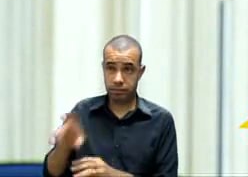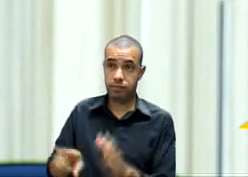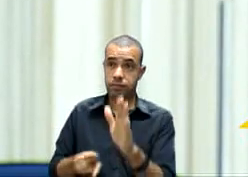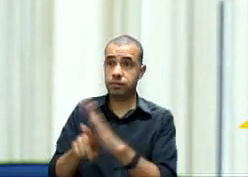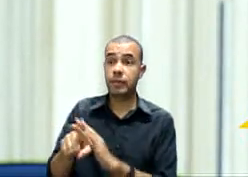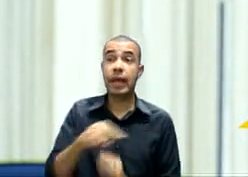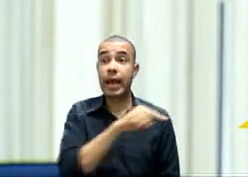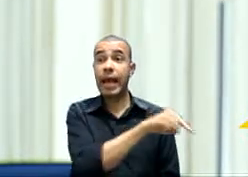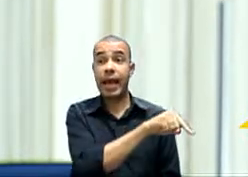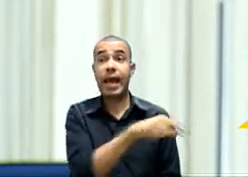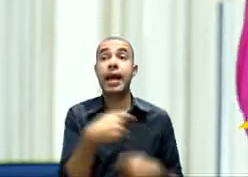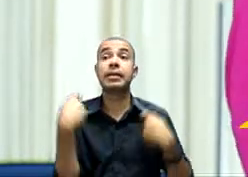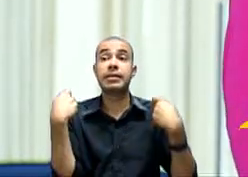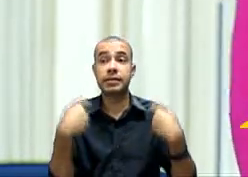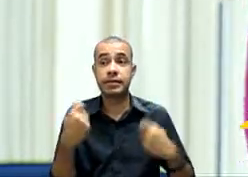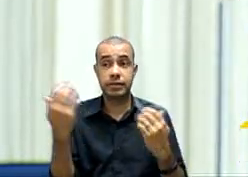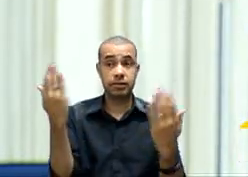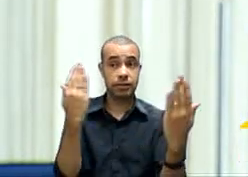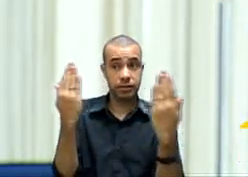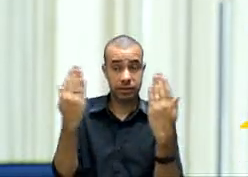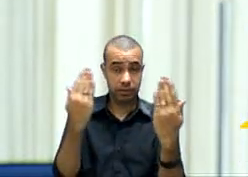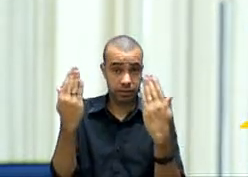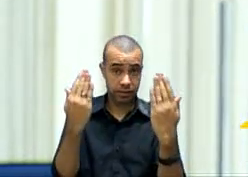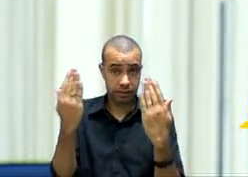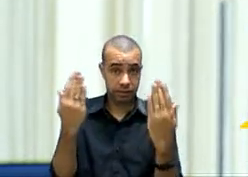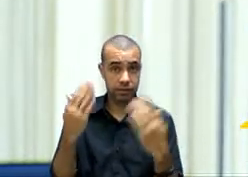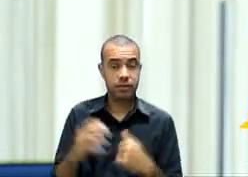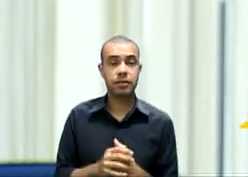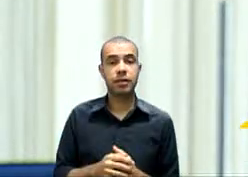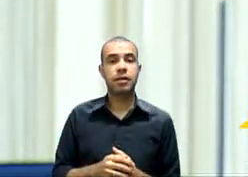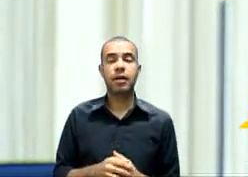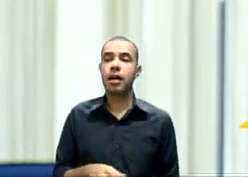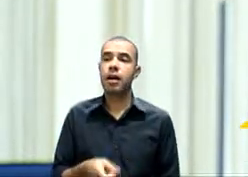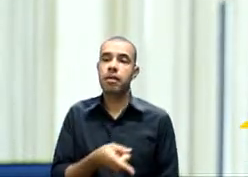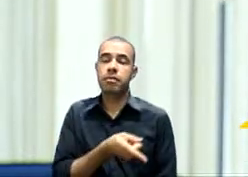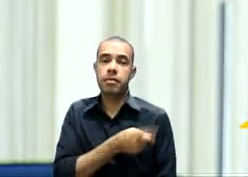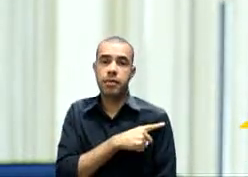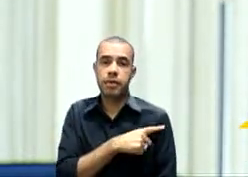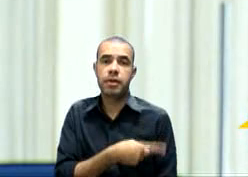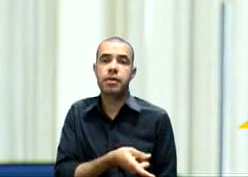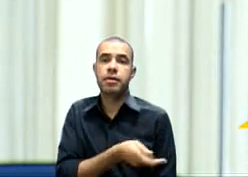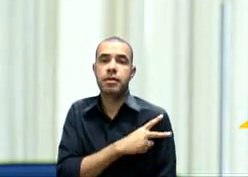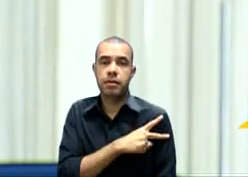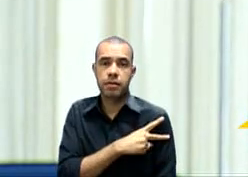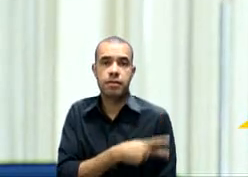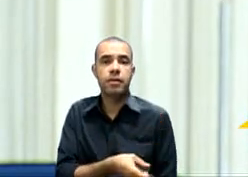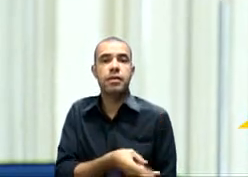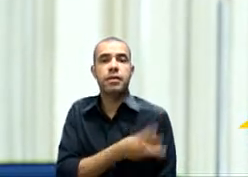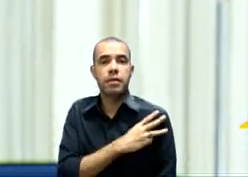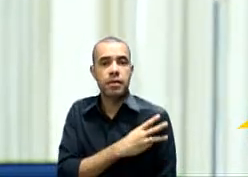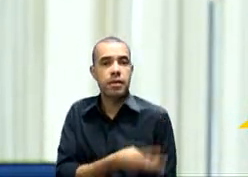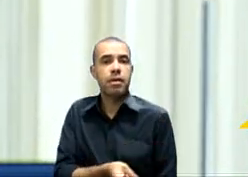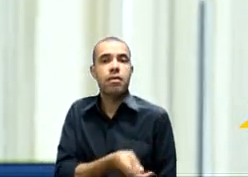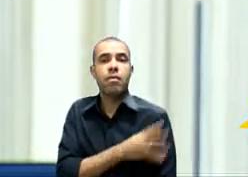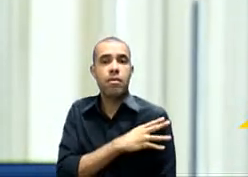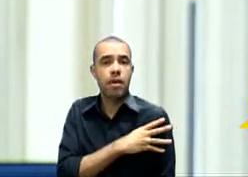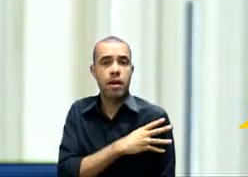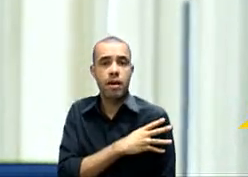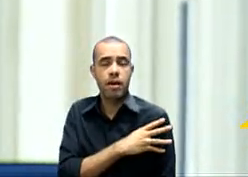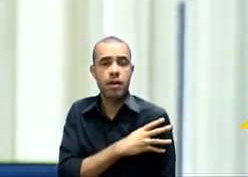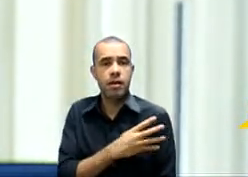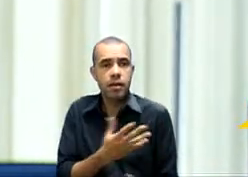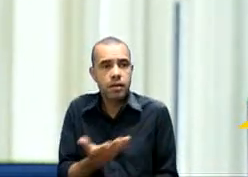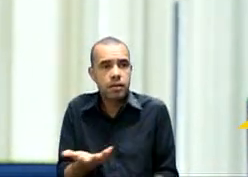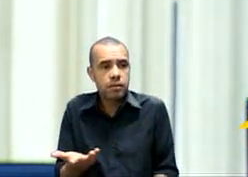psicólogo. Essa criança passa a primeira, segunda, terceira, quarta série e não houve